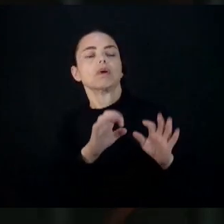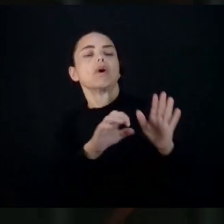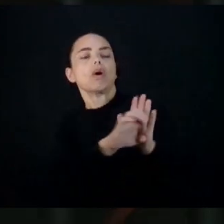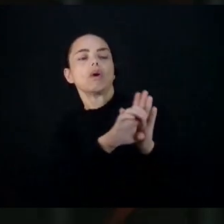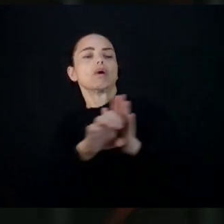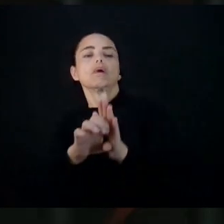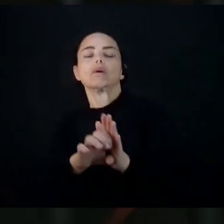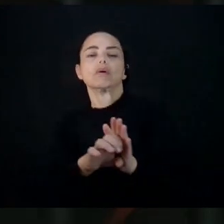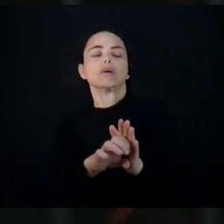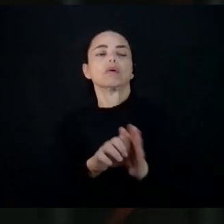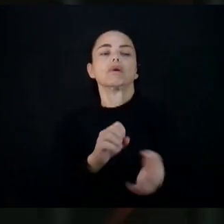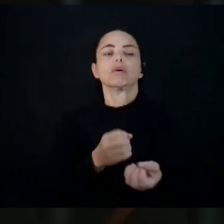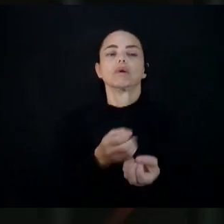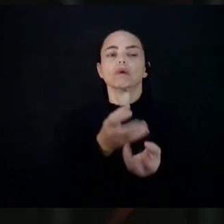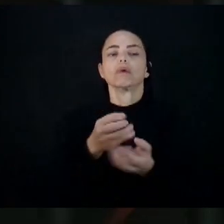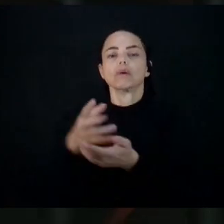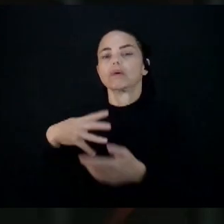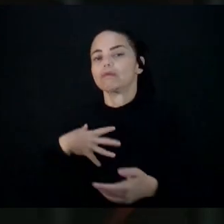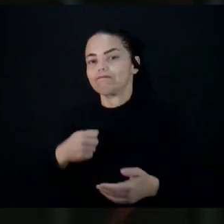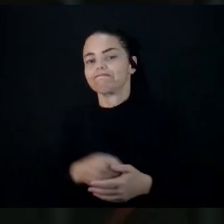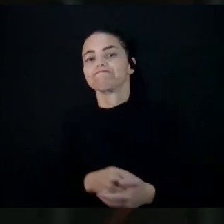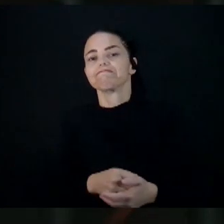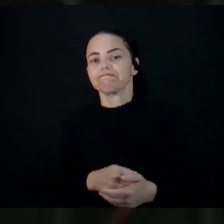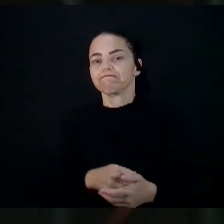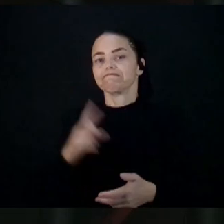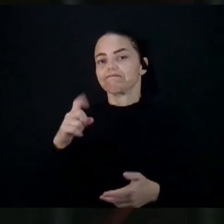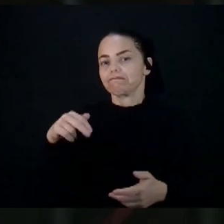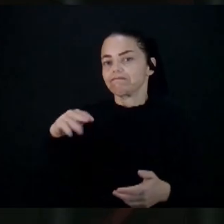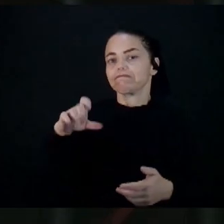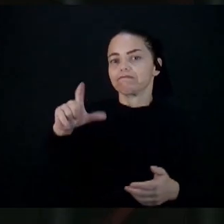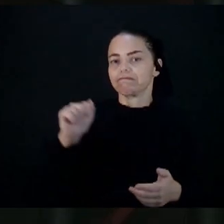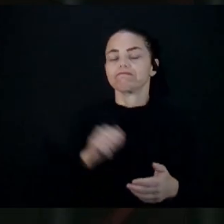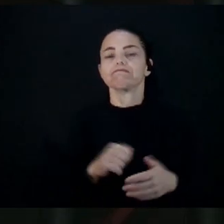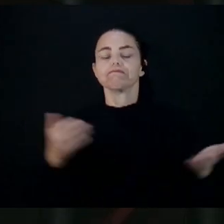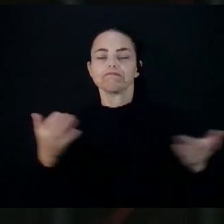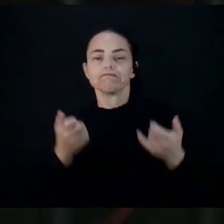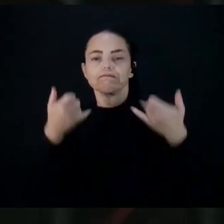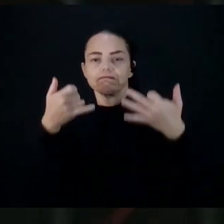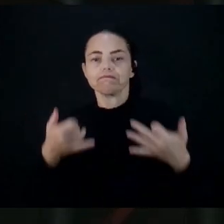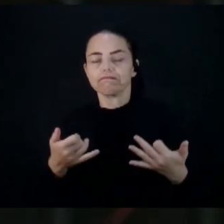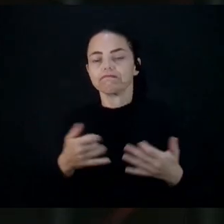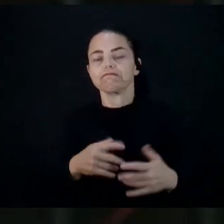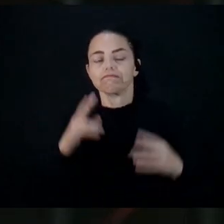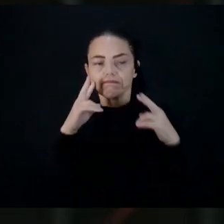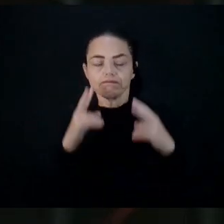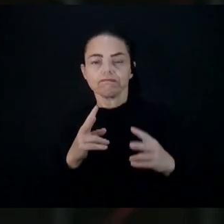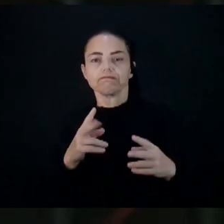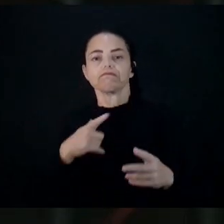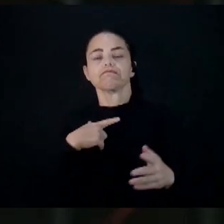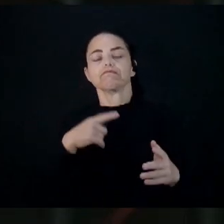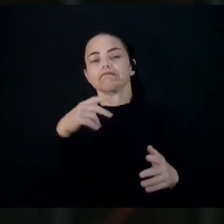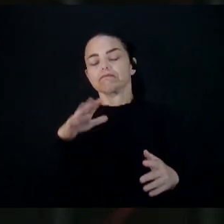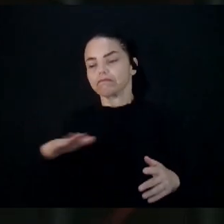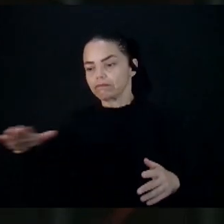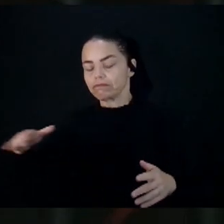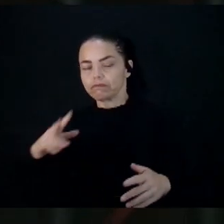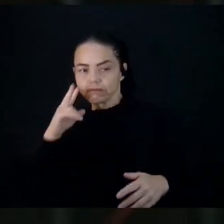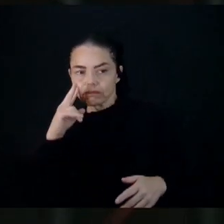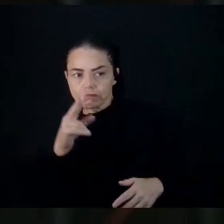para o filho? Pois é, Daniela, nós falamos sobre isso, né? A gente tem que lembrar que as crianças, elas